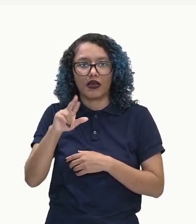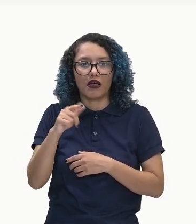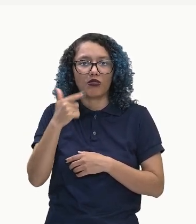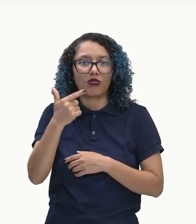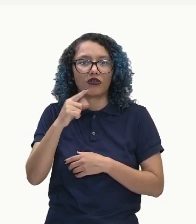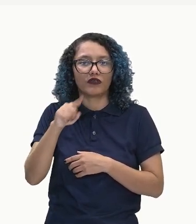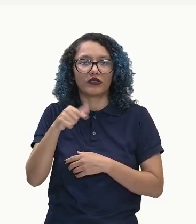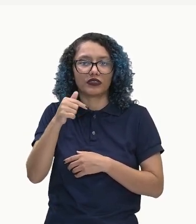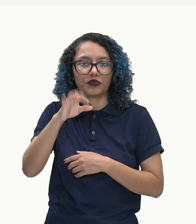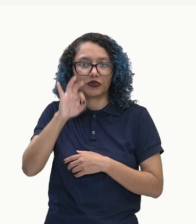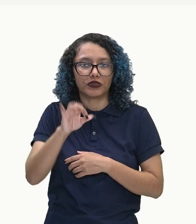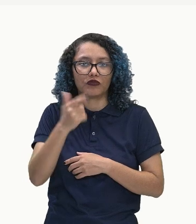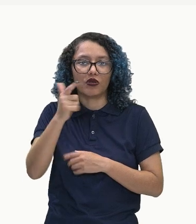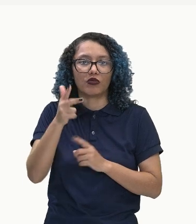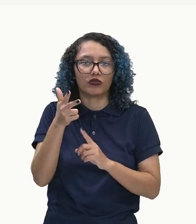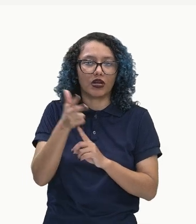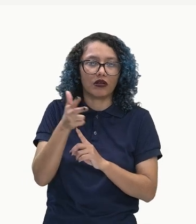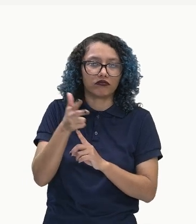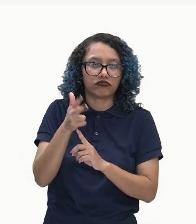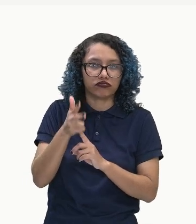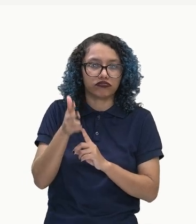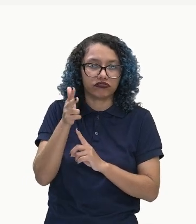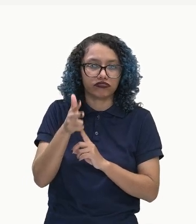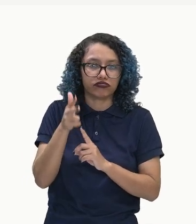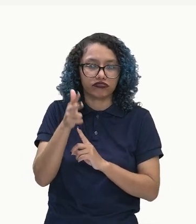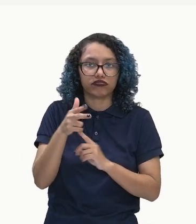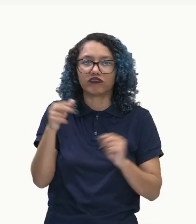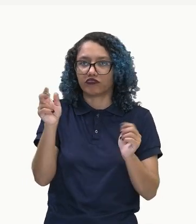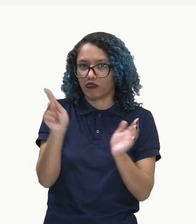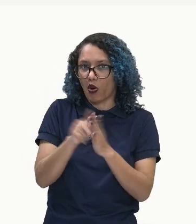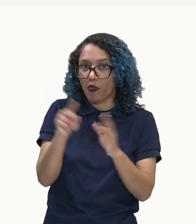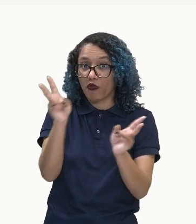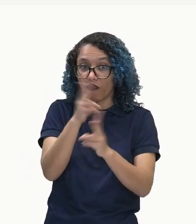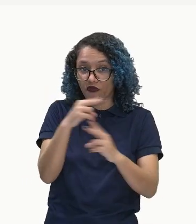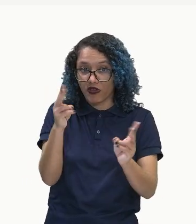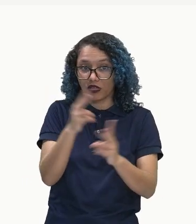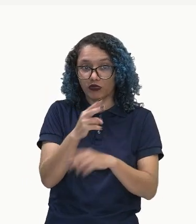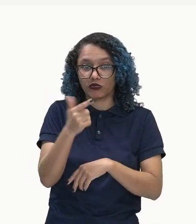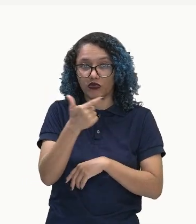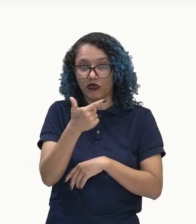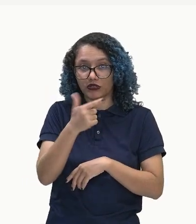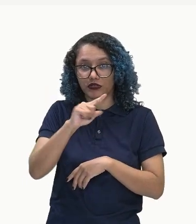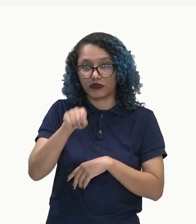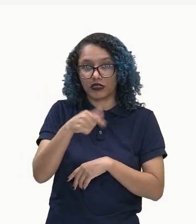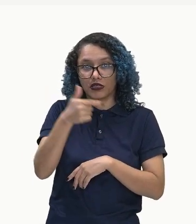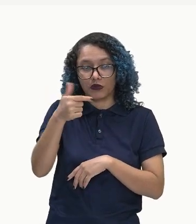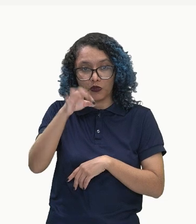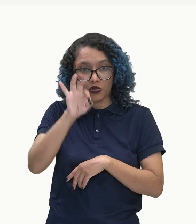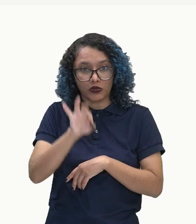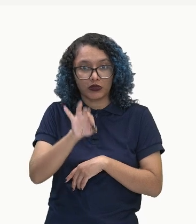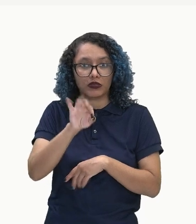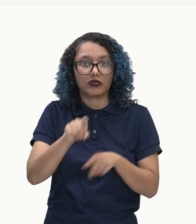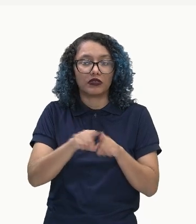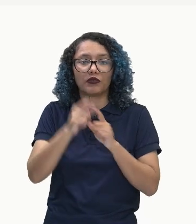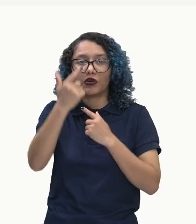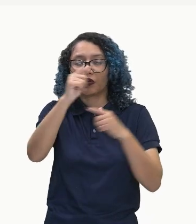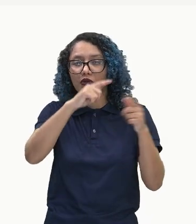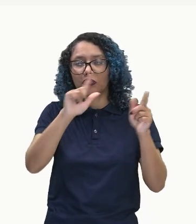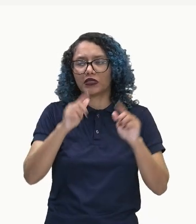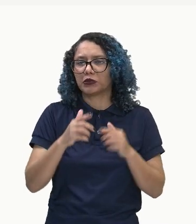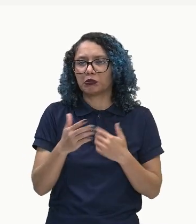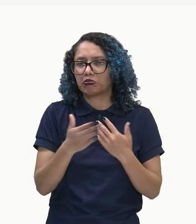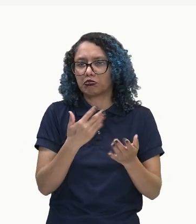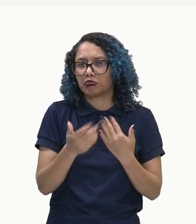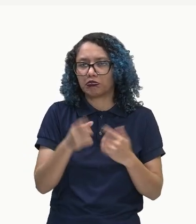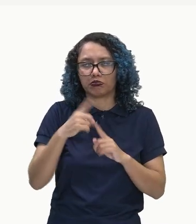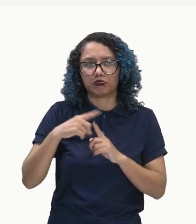2,7%, eólica, que é gerada aí pelo vento, 2,2%, e outras que poderiam ser qualquer outra